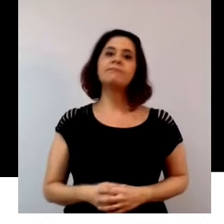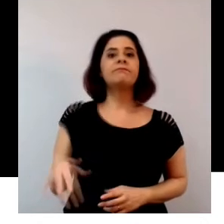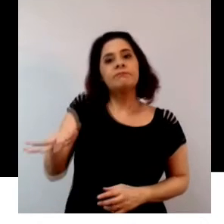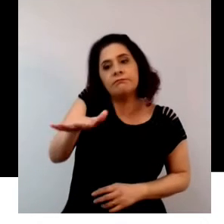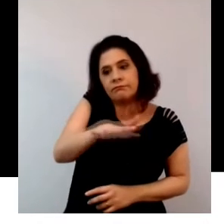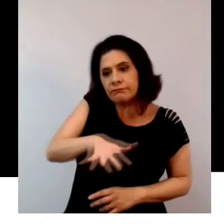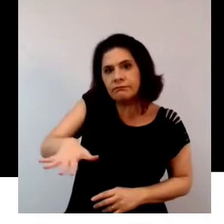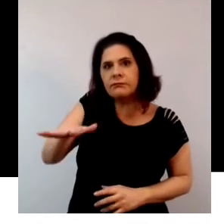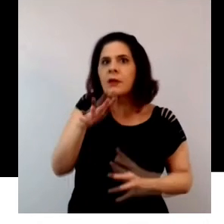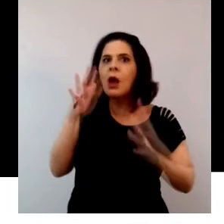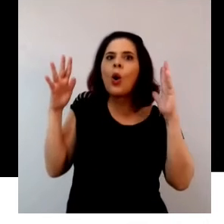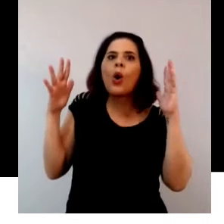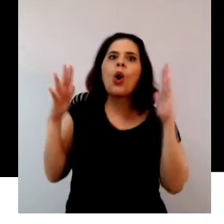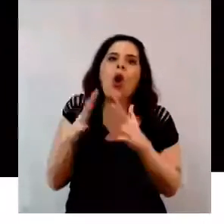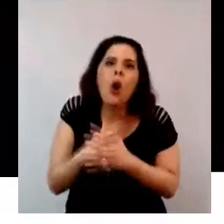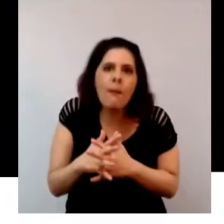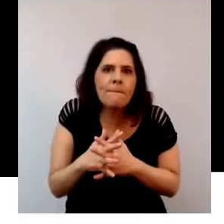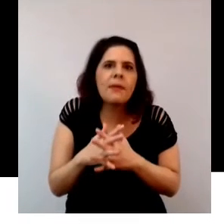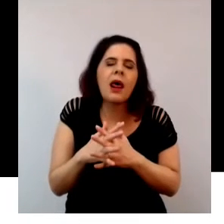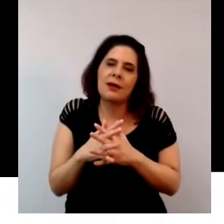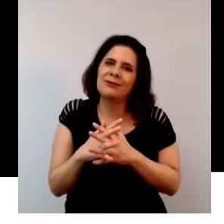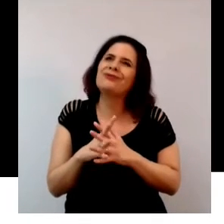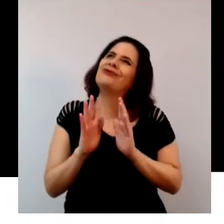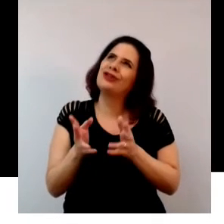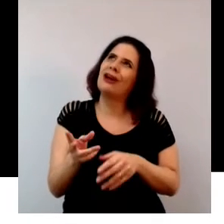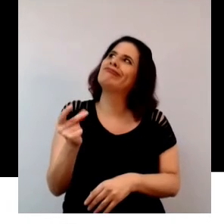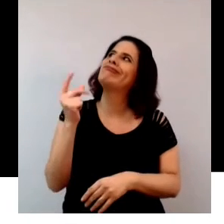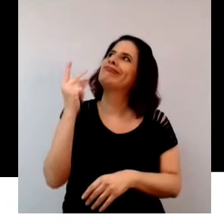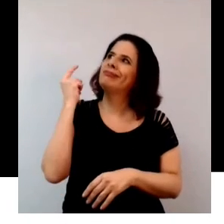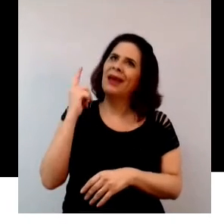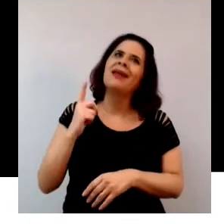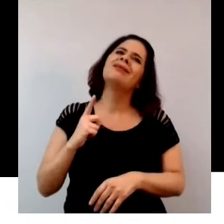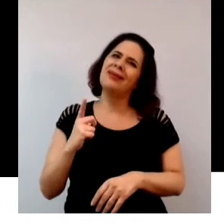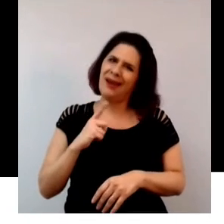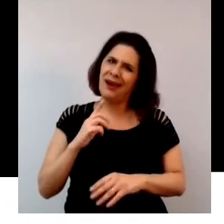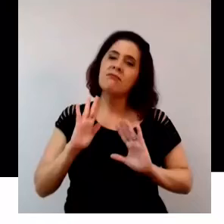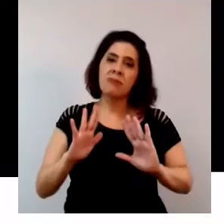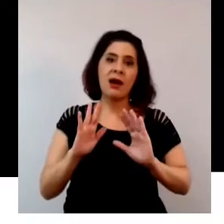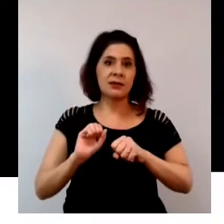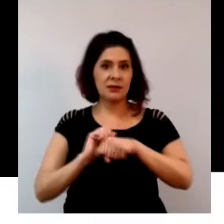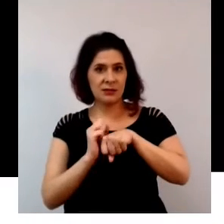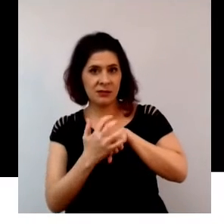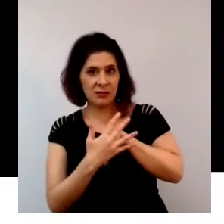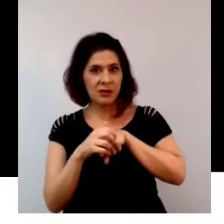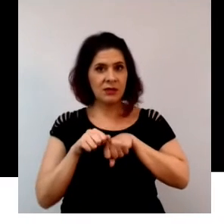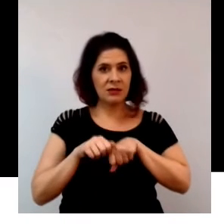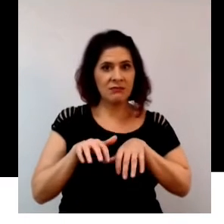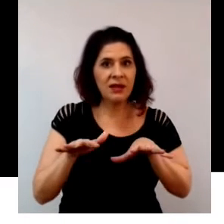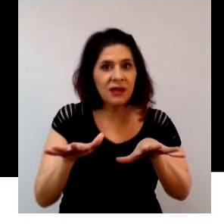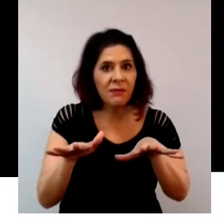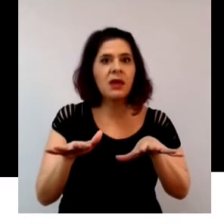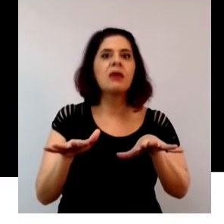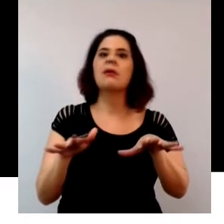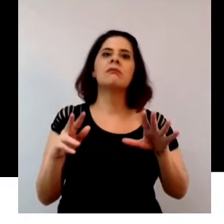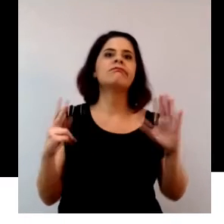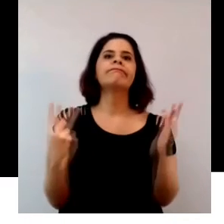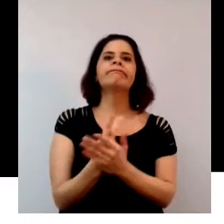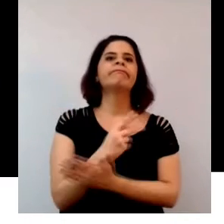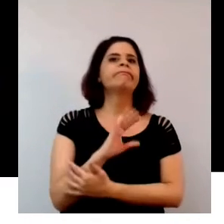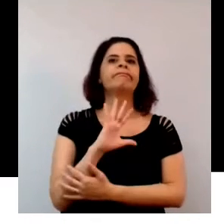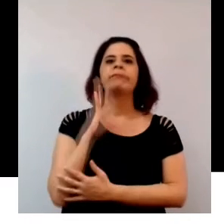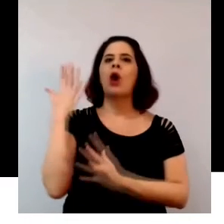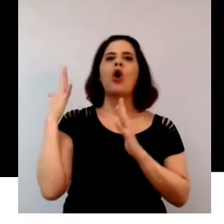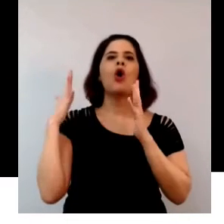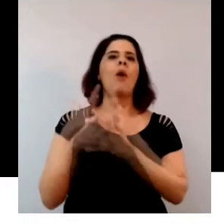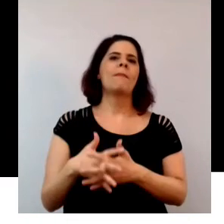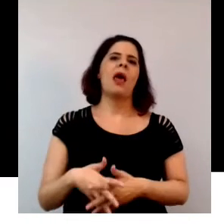já faz algum tempo, né? Mas a pandemia ela adiciona uma camada de complexidade. Depois as tensões